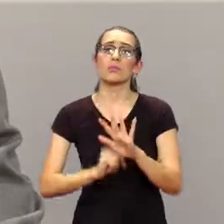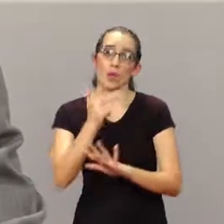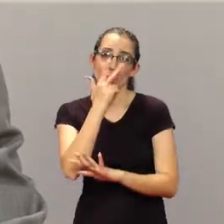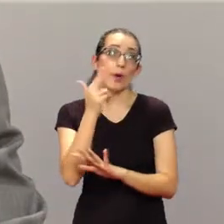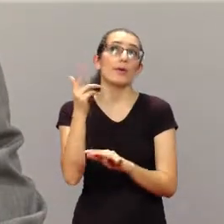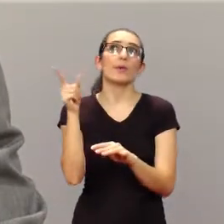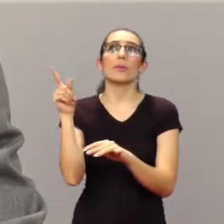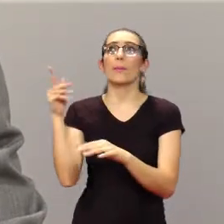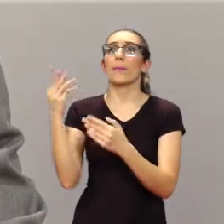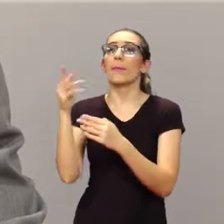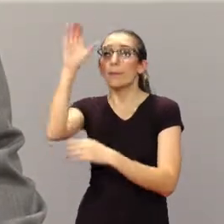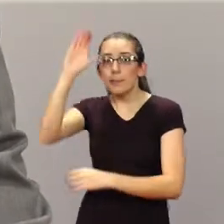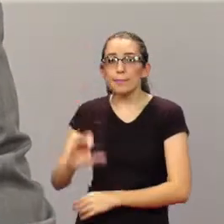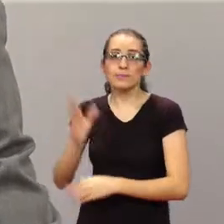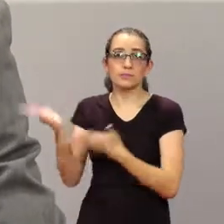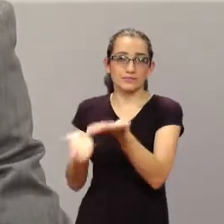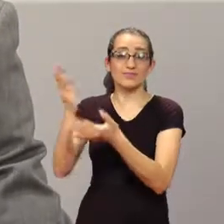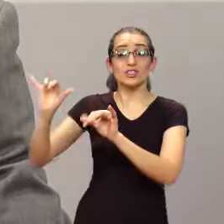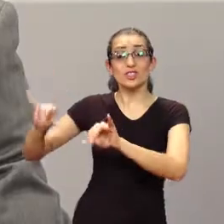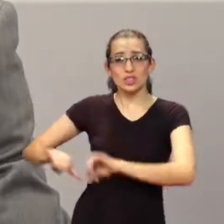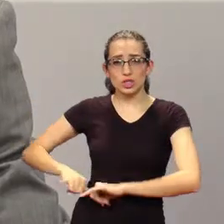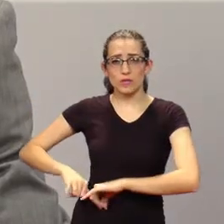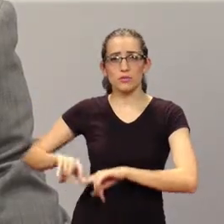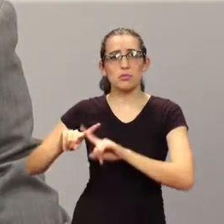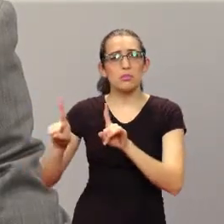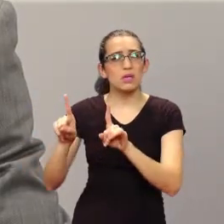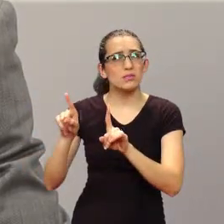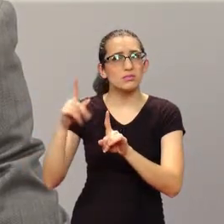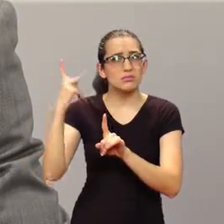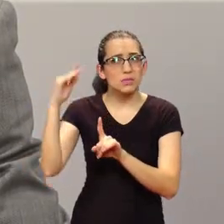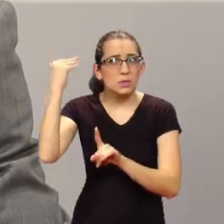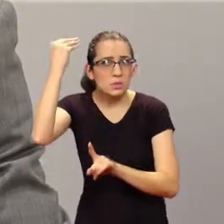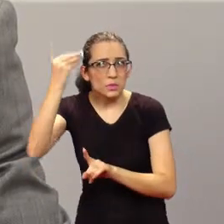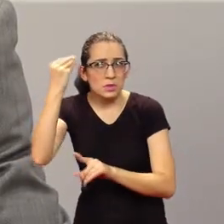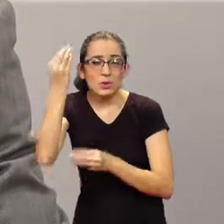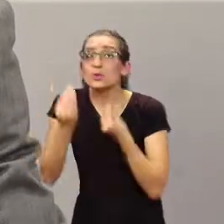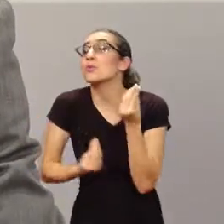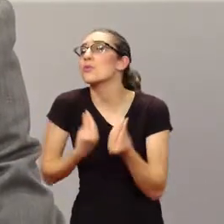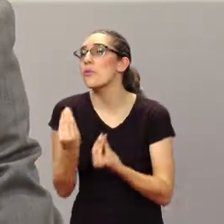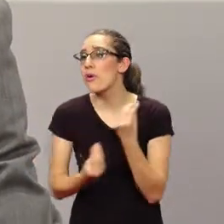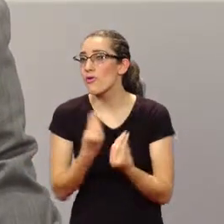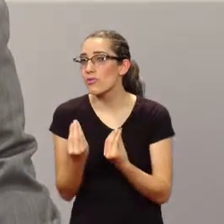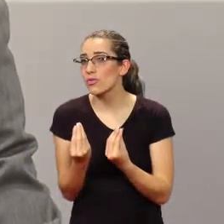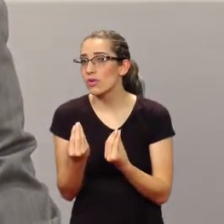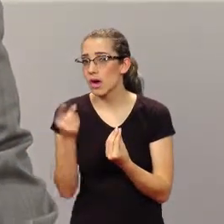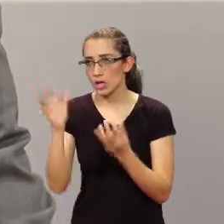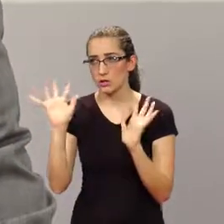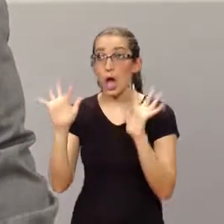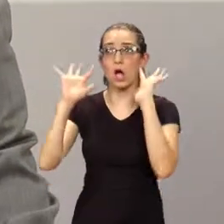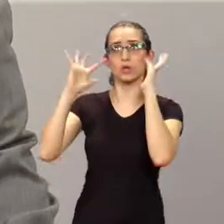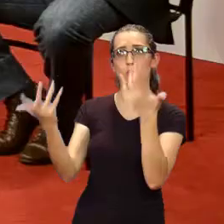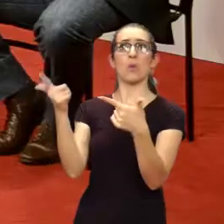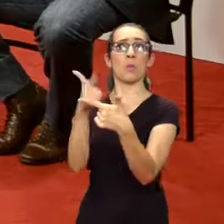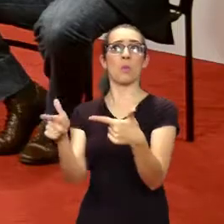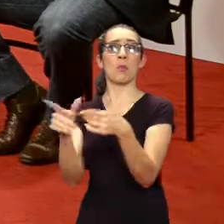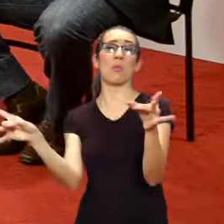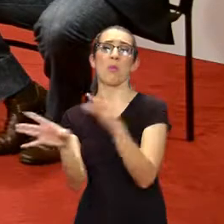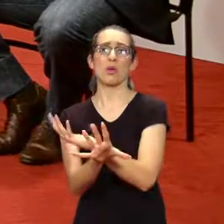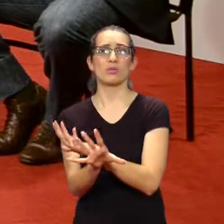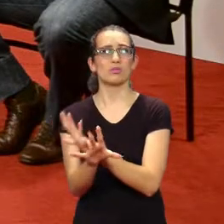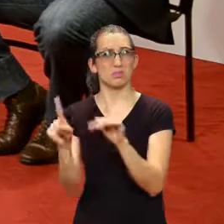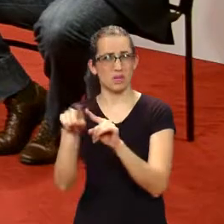paciente sofre a mutilação, mas para ele aquilo foi significativo? Ter resolvido aquele problema que ele nem sabia que